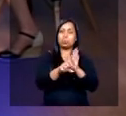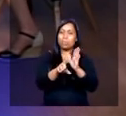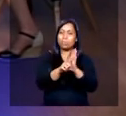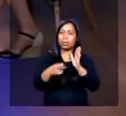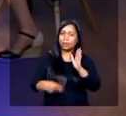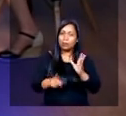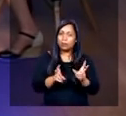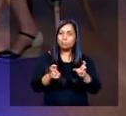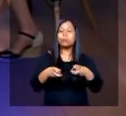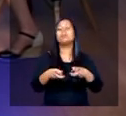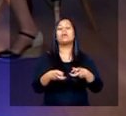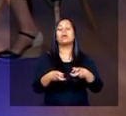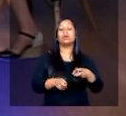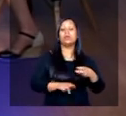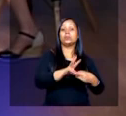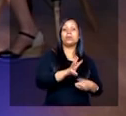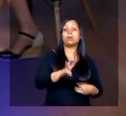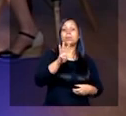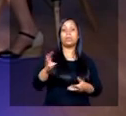acessa o nosso site, que é o